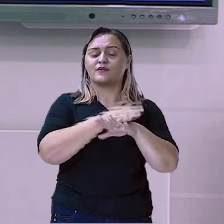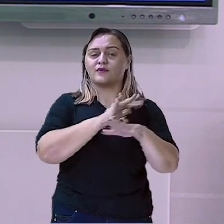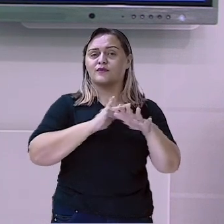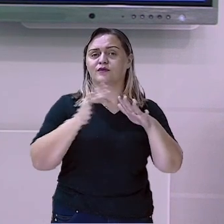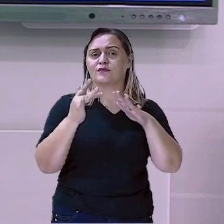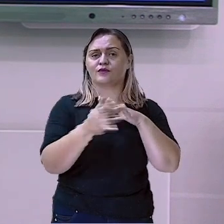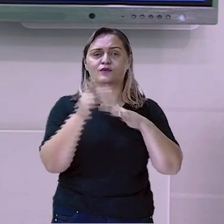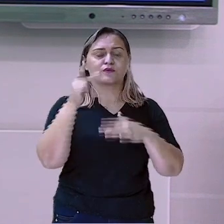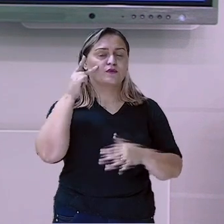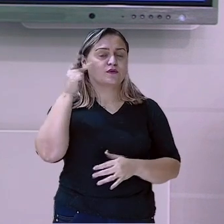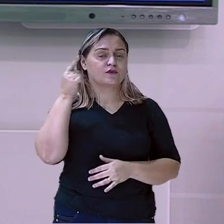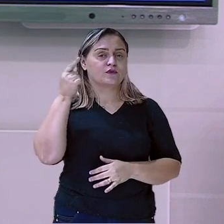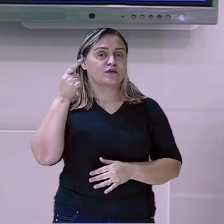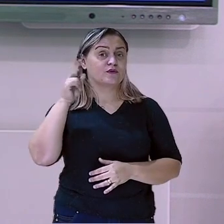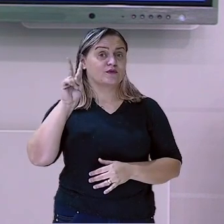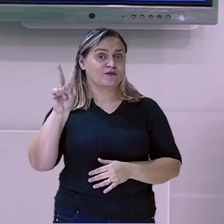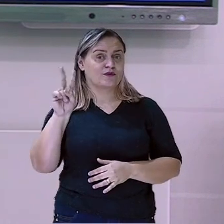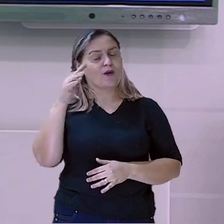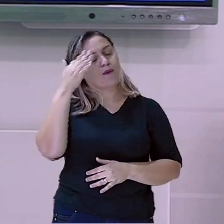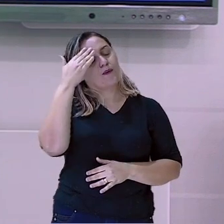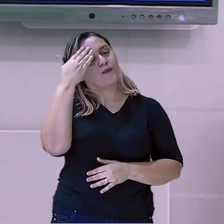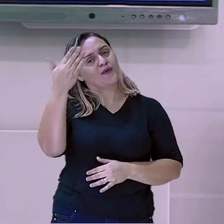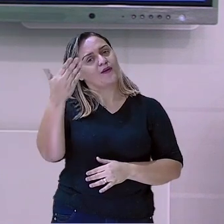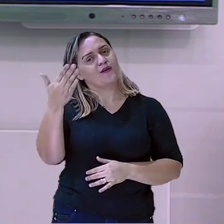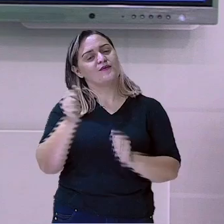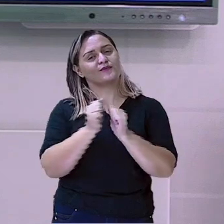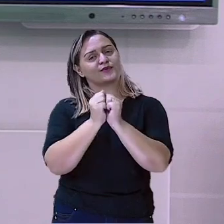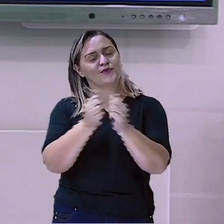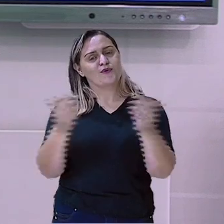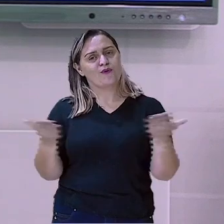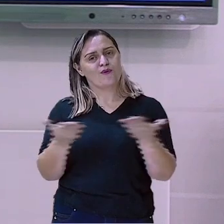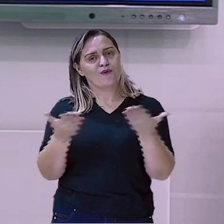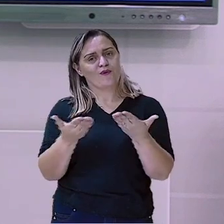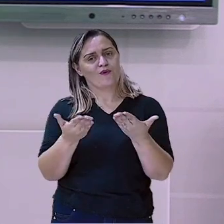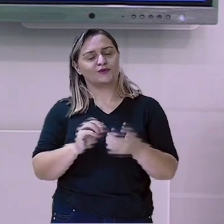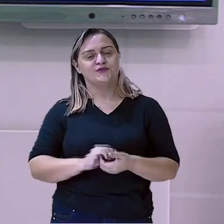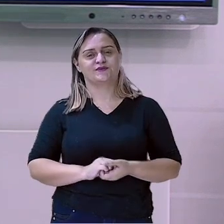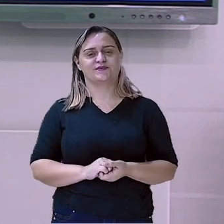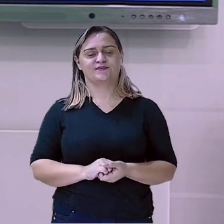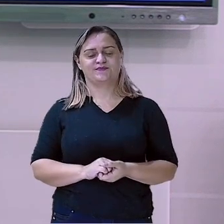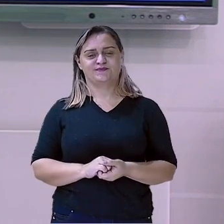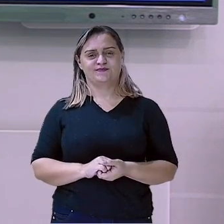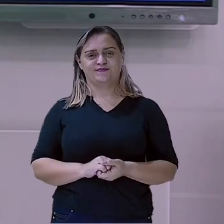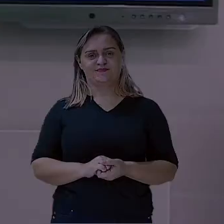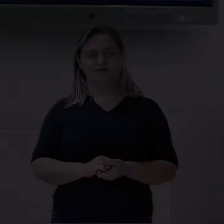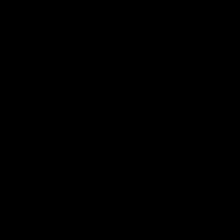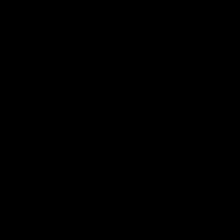sociais SMED GV. Muito obrigado pela companhia e até na próxima aula.